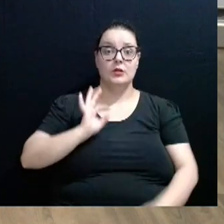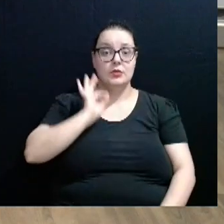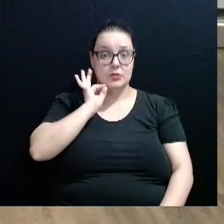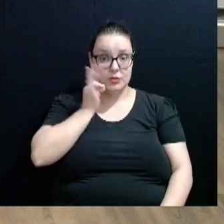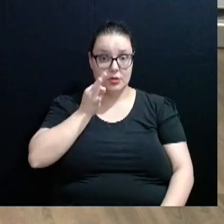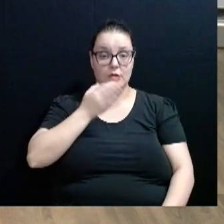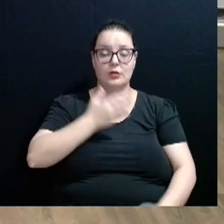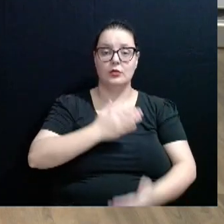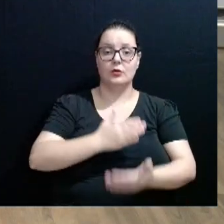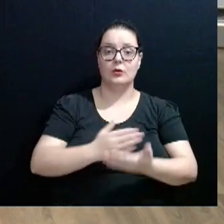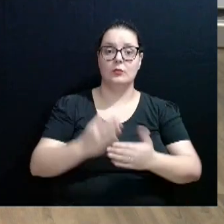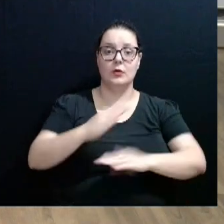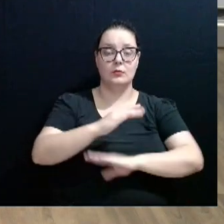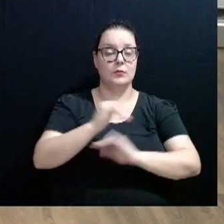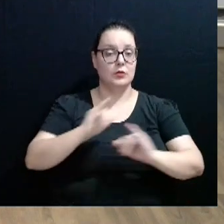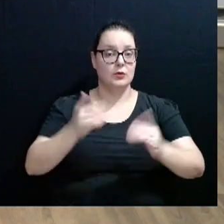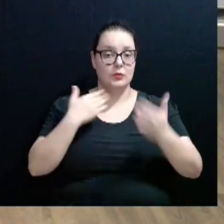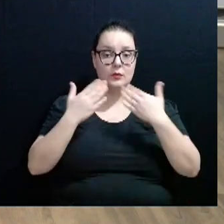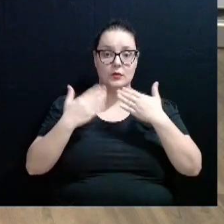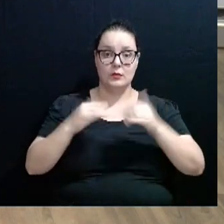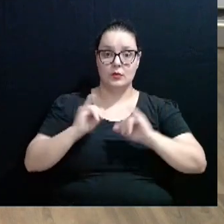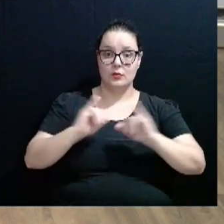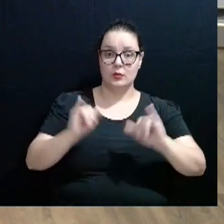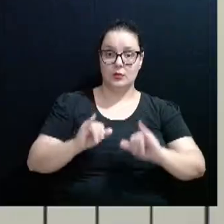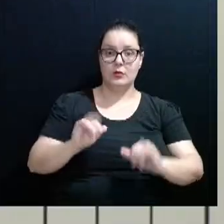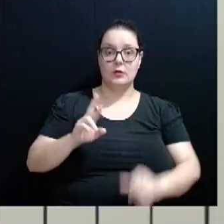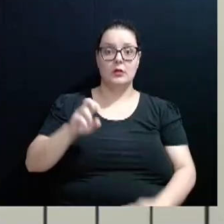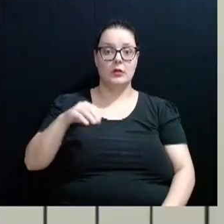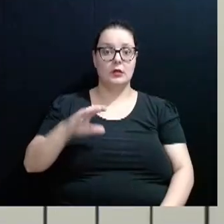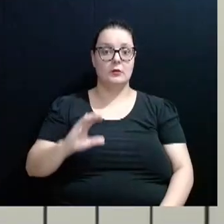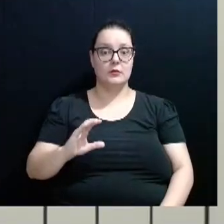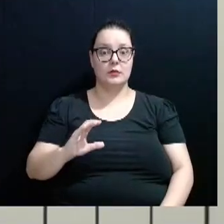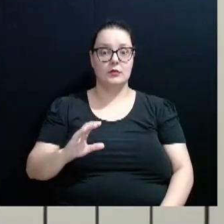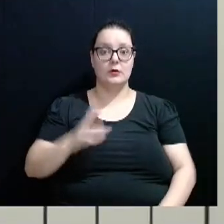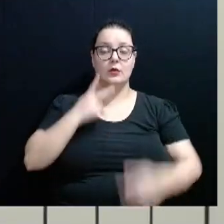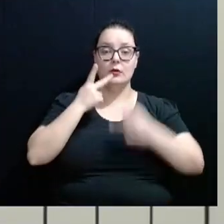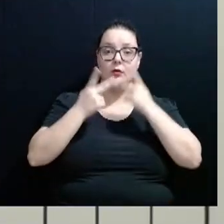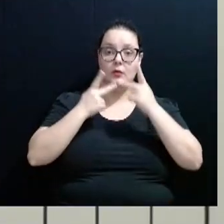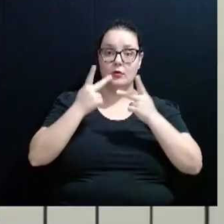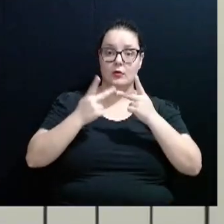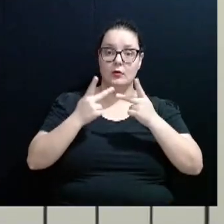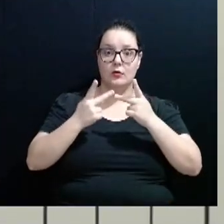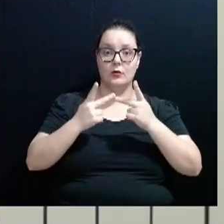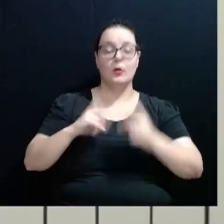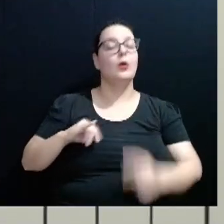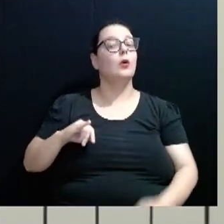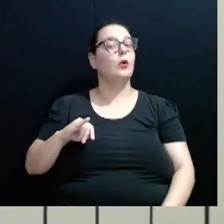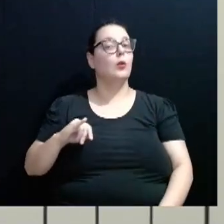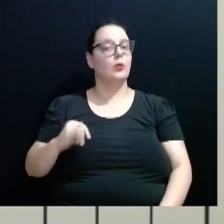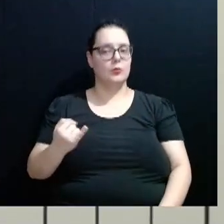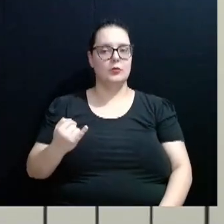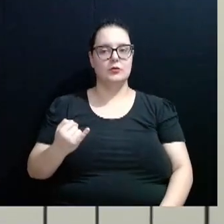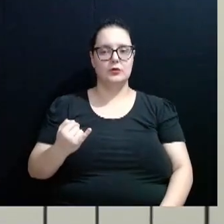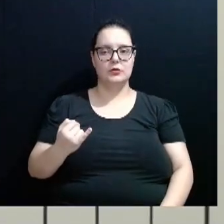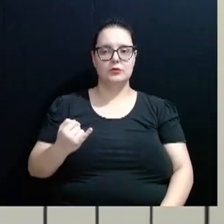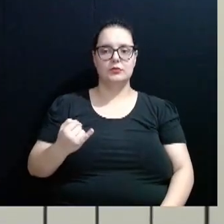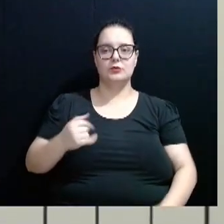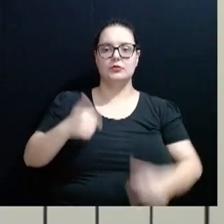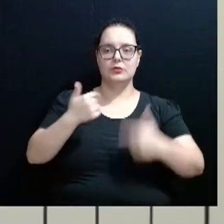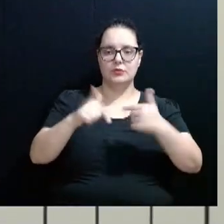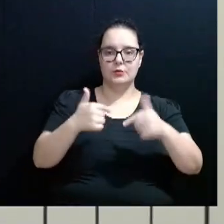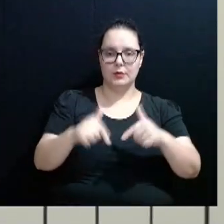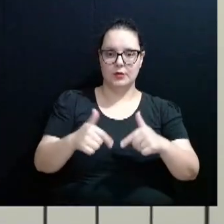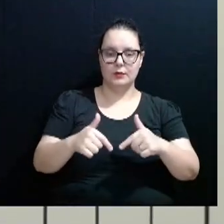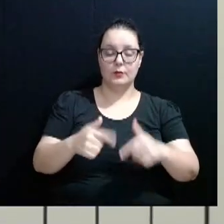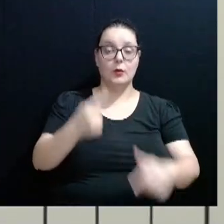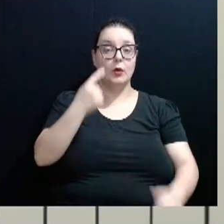jornal, começando com as notícias da metrópole, falando de oportunidade de emprego. Olha só,